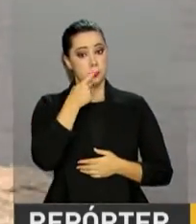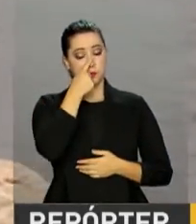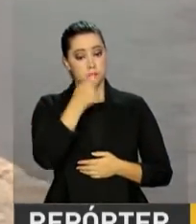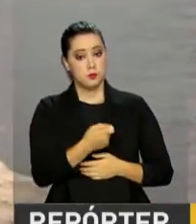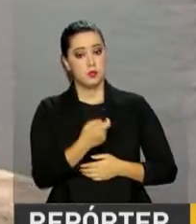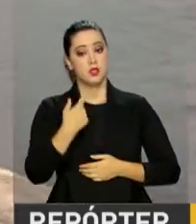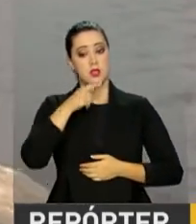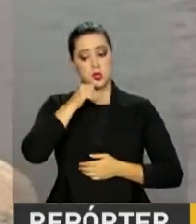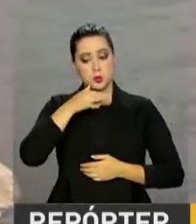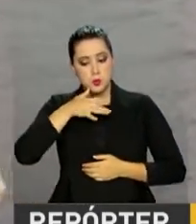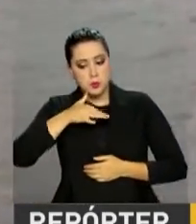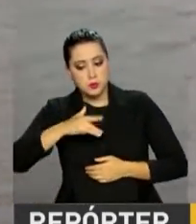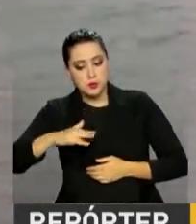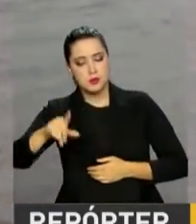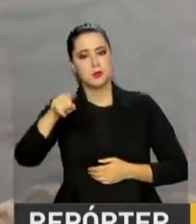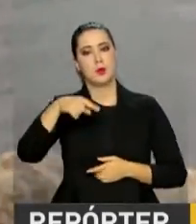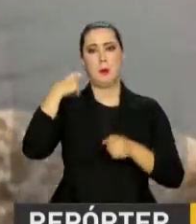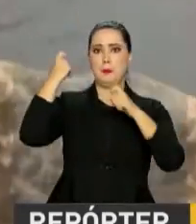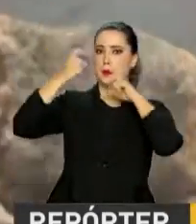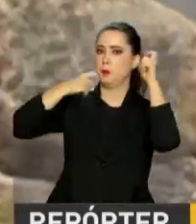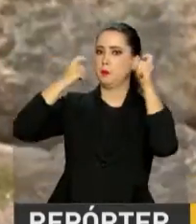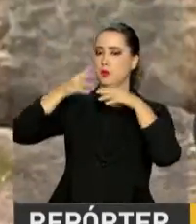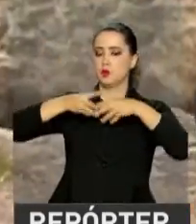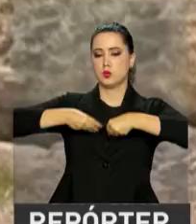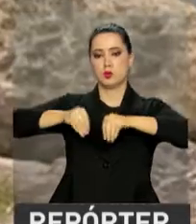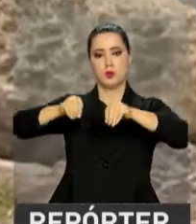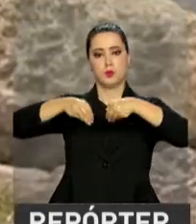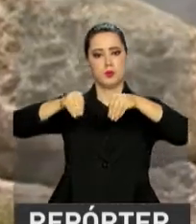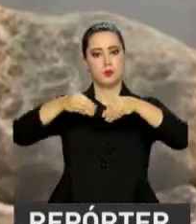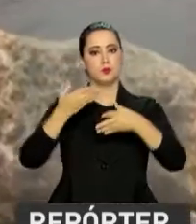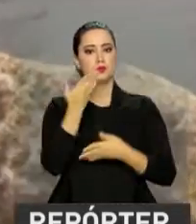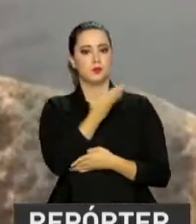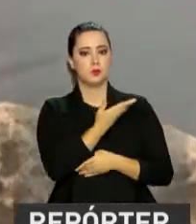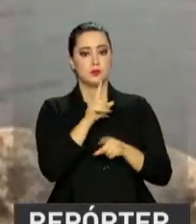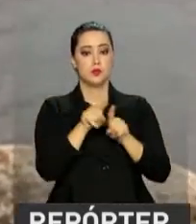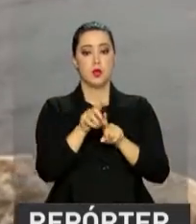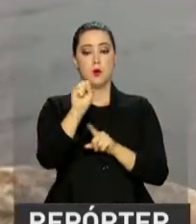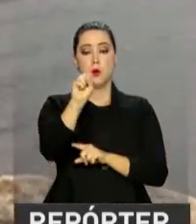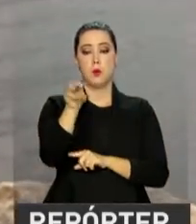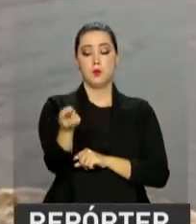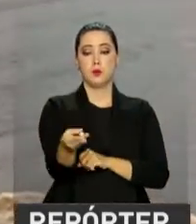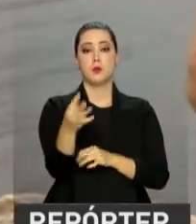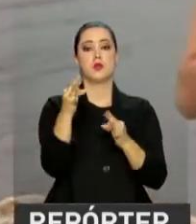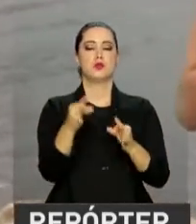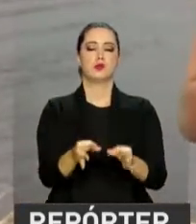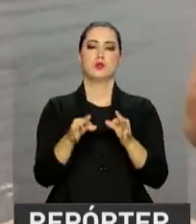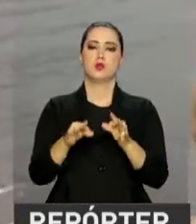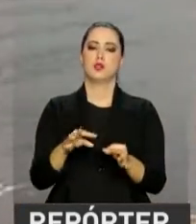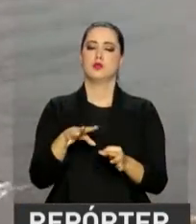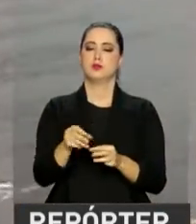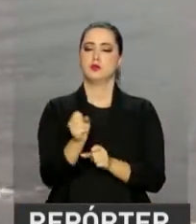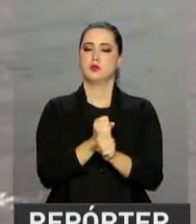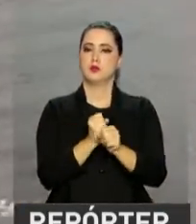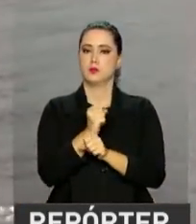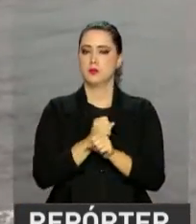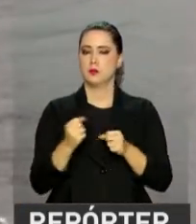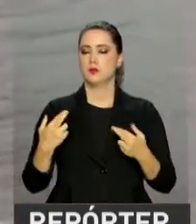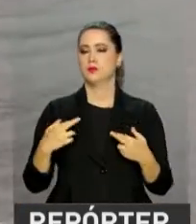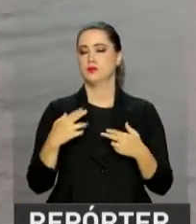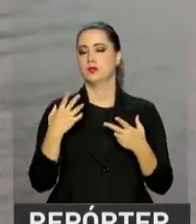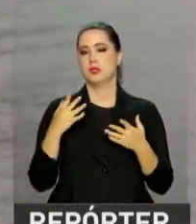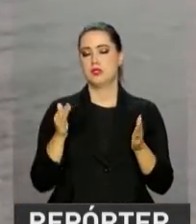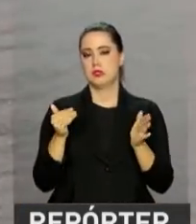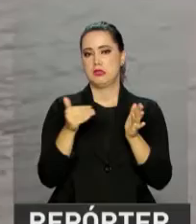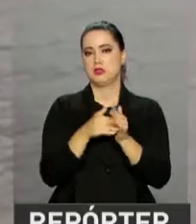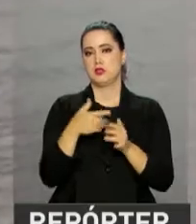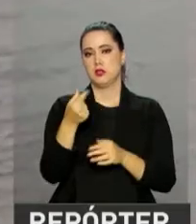o que mais preocupa é o plástico são 8 milhões de toneladas despejados nos oceanos todos os anos ea expectativa é que até